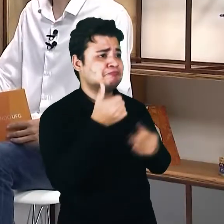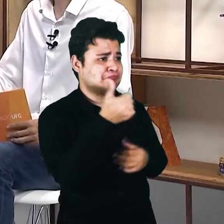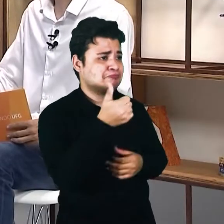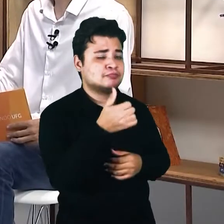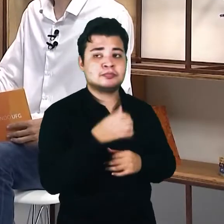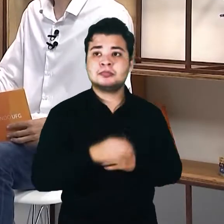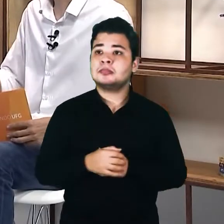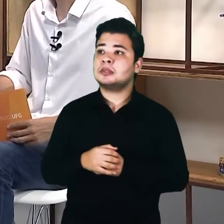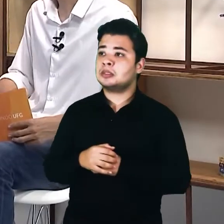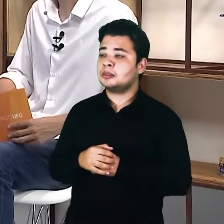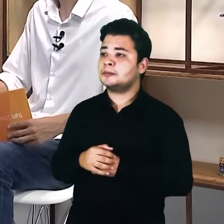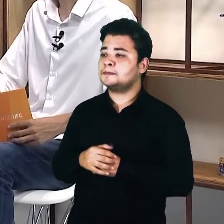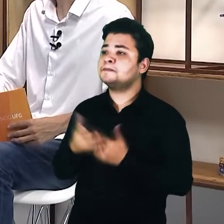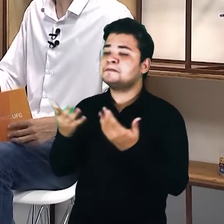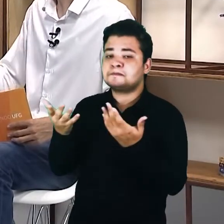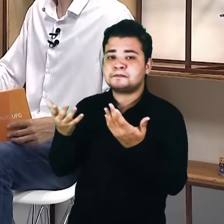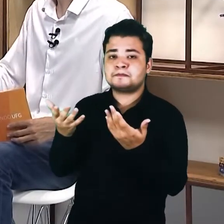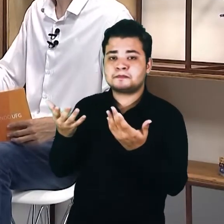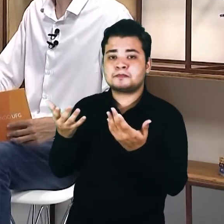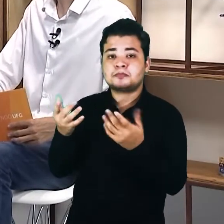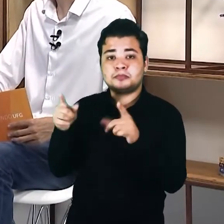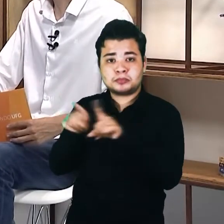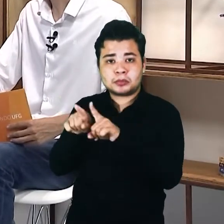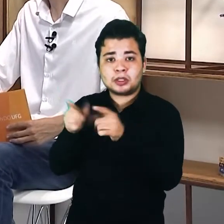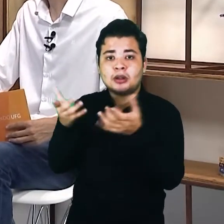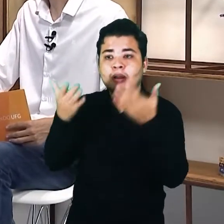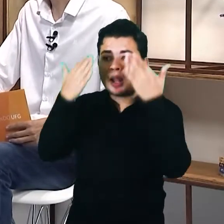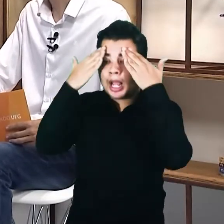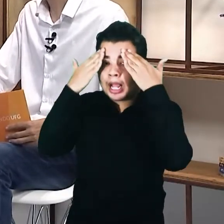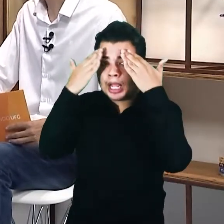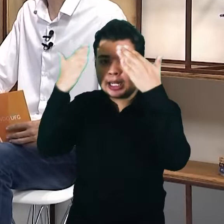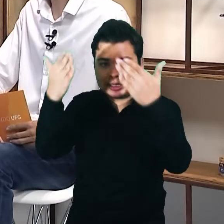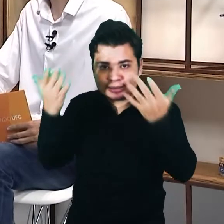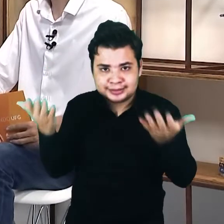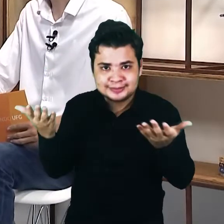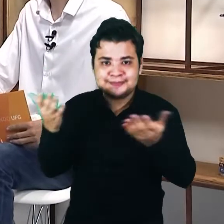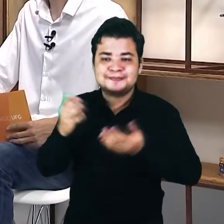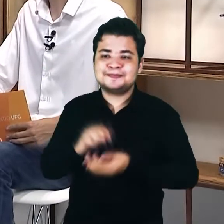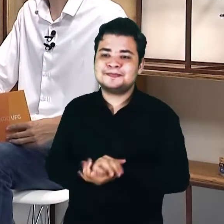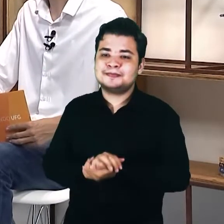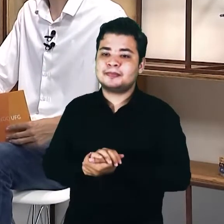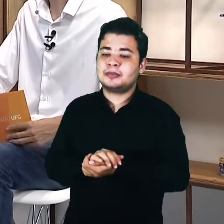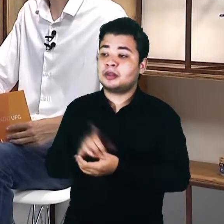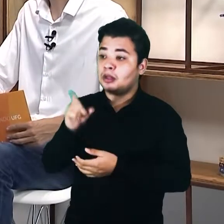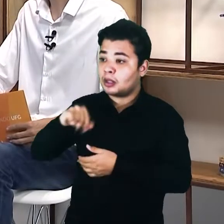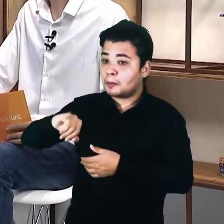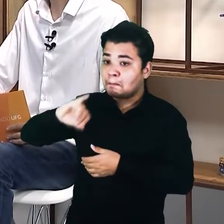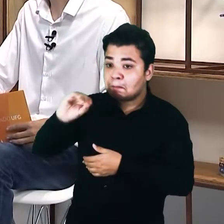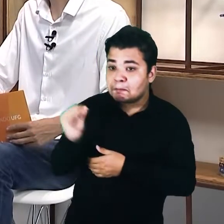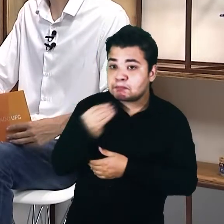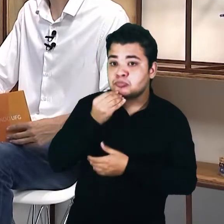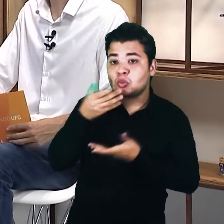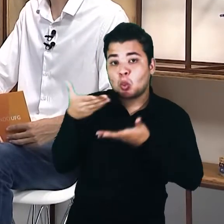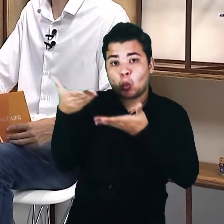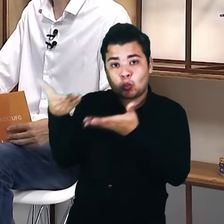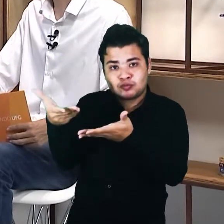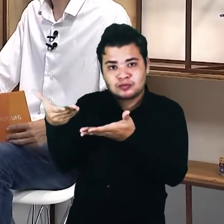Então, Perfeito. eu não sei. Ah, tá. E aí, eu quero agradecer muito essa